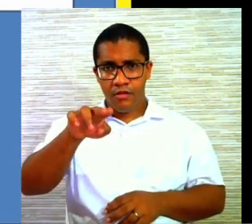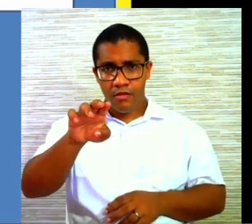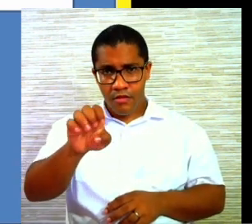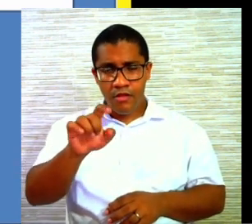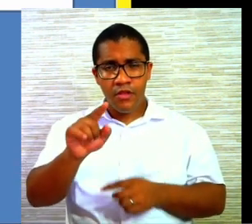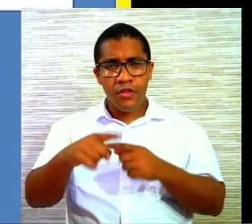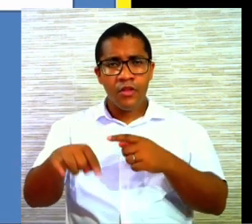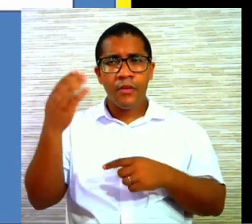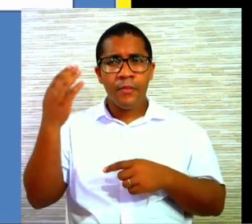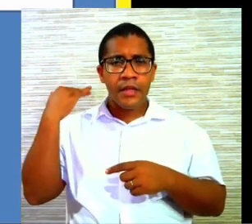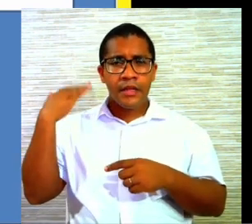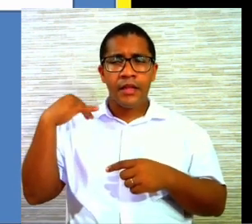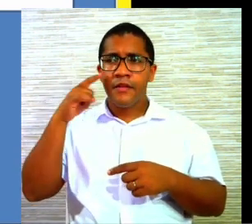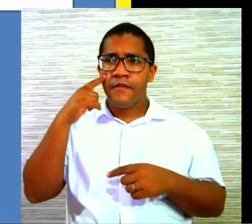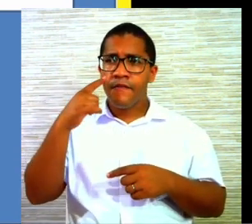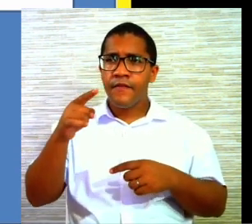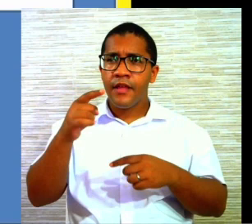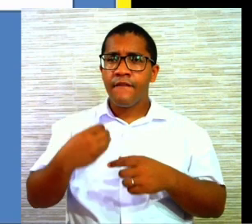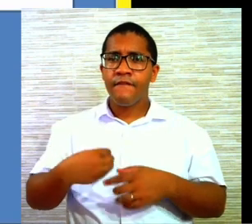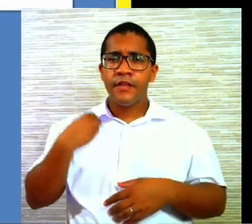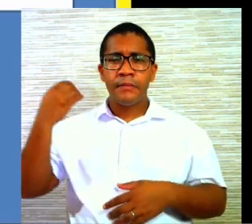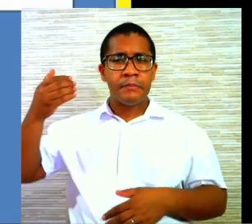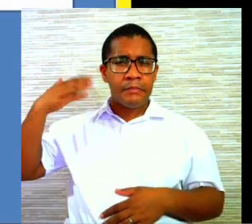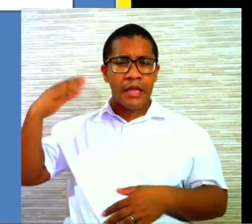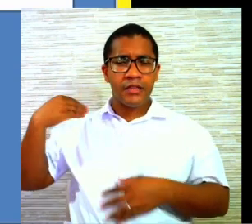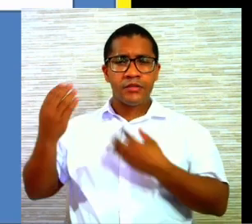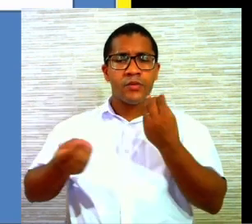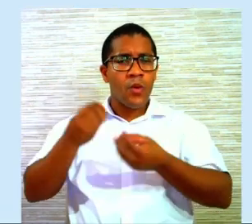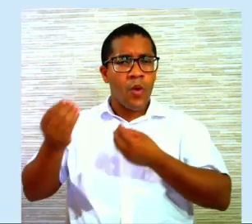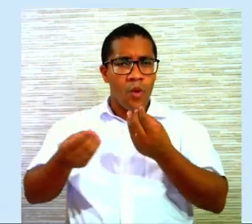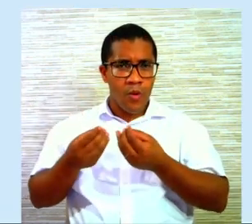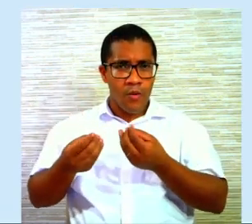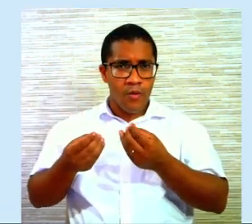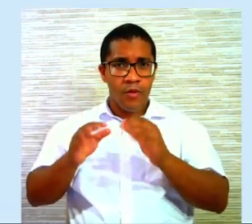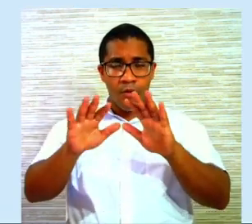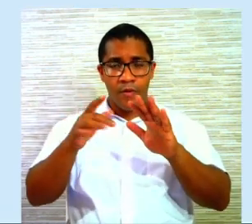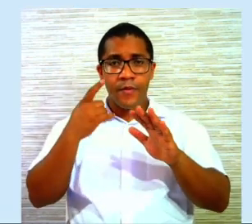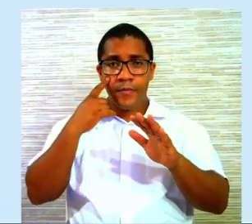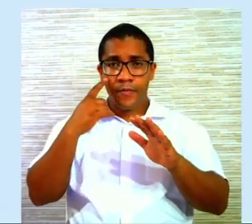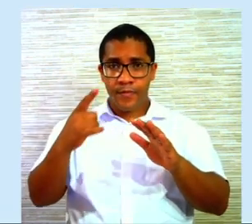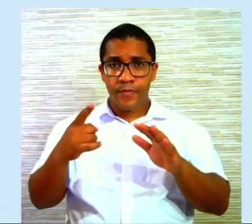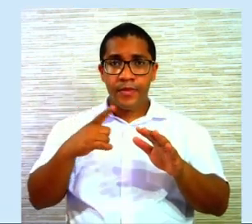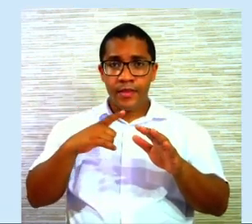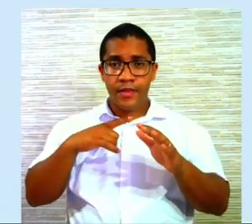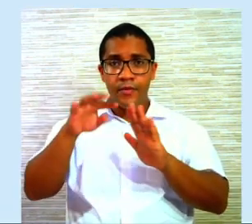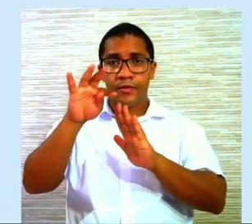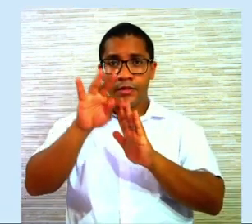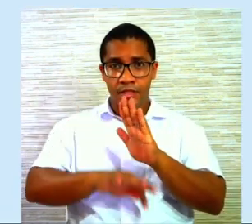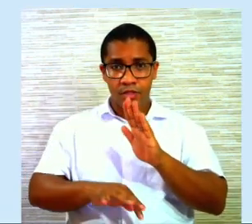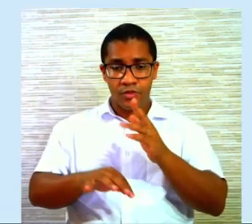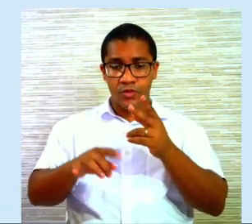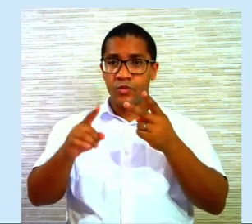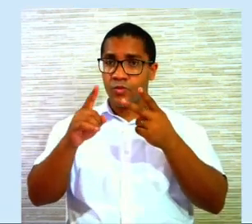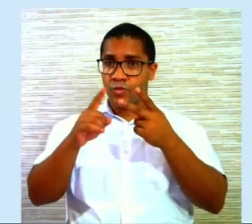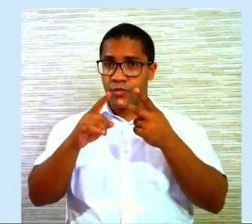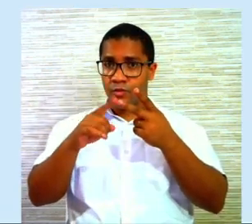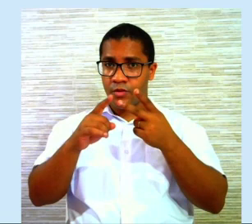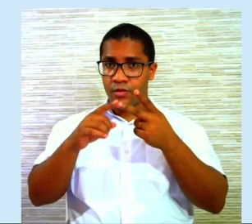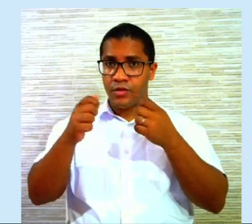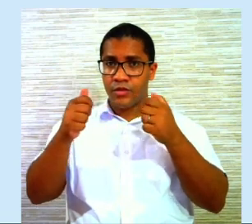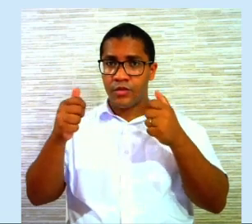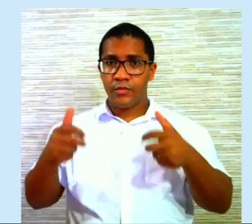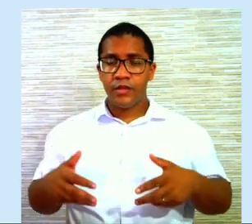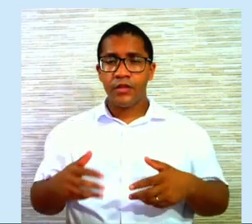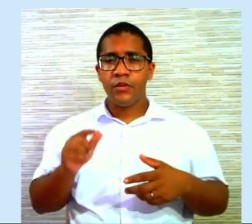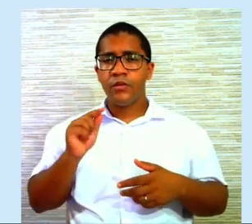era a vida na sociedade medieval. Então, vejam, nós temos aí o texto 2. O que